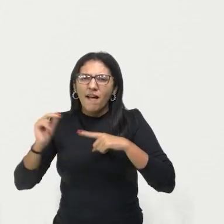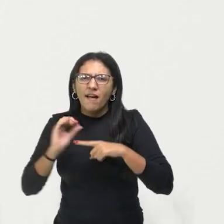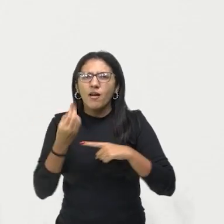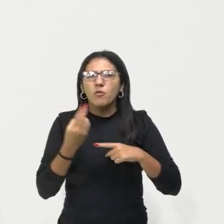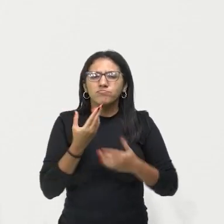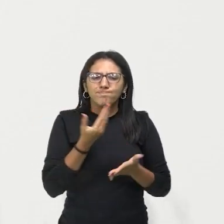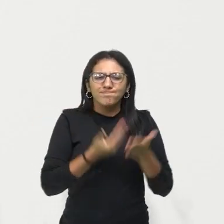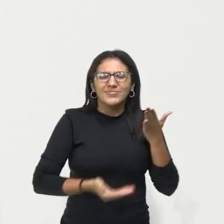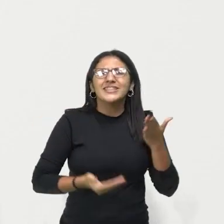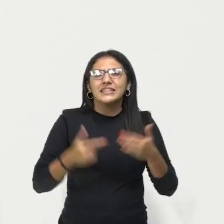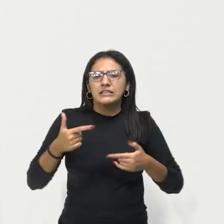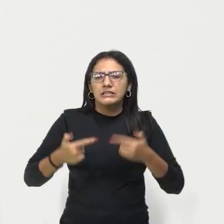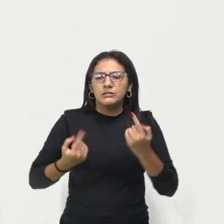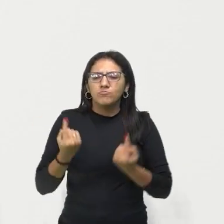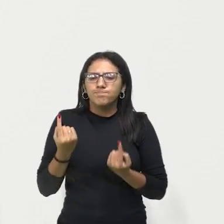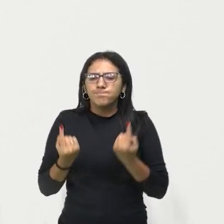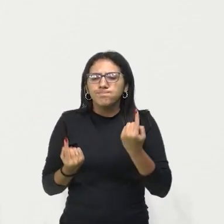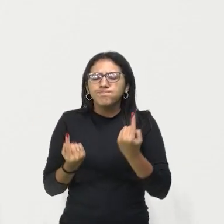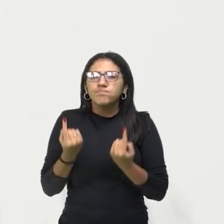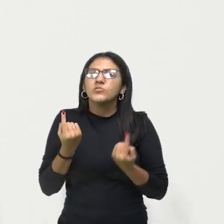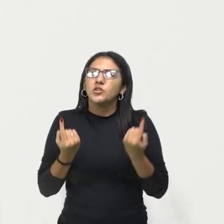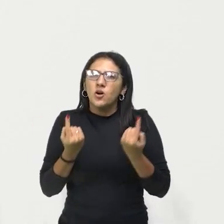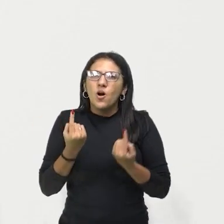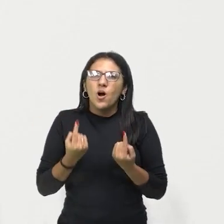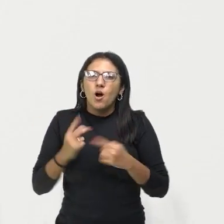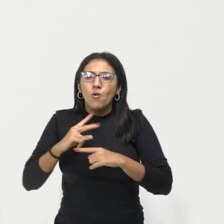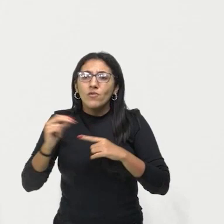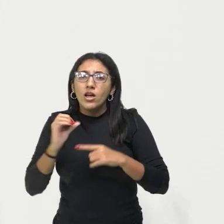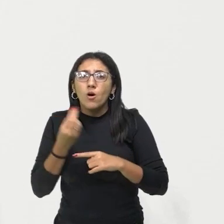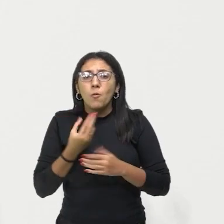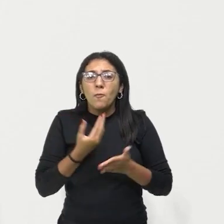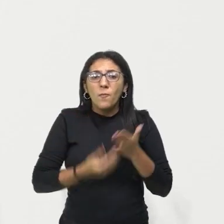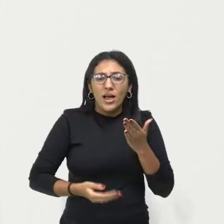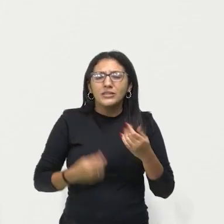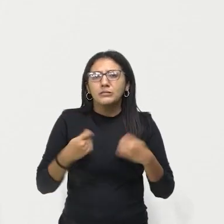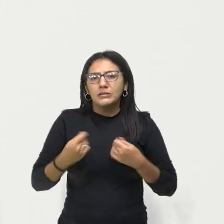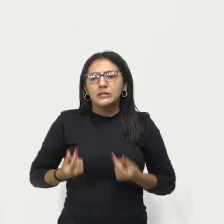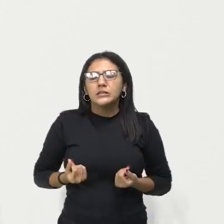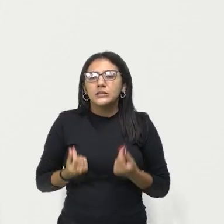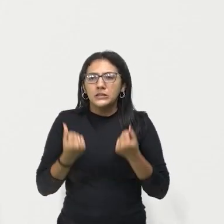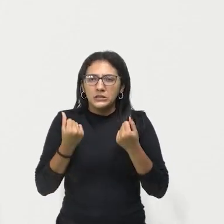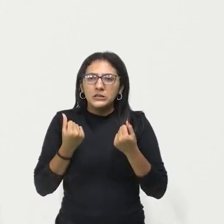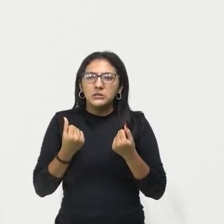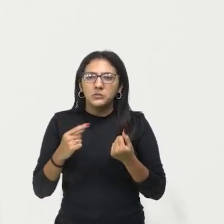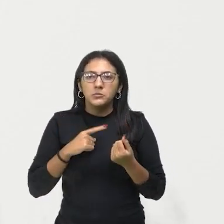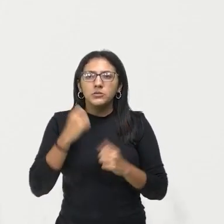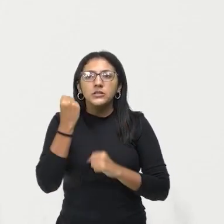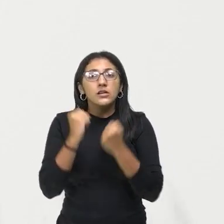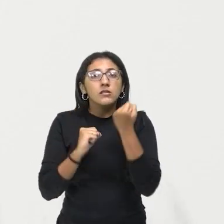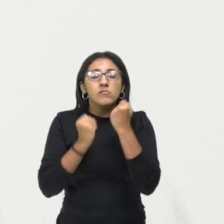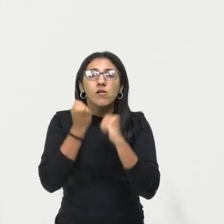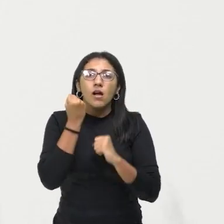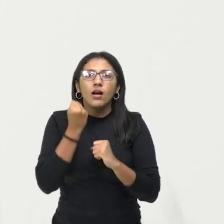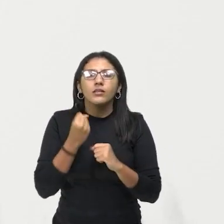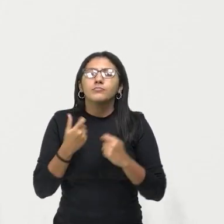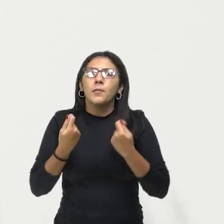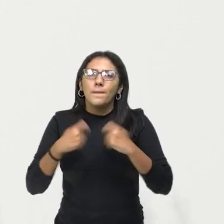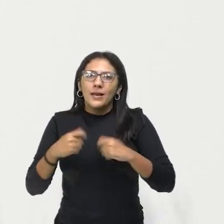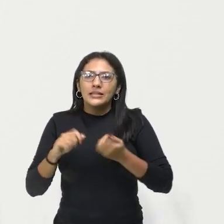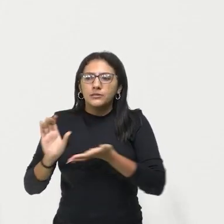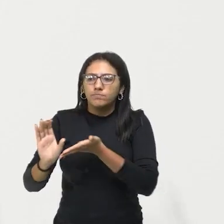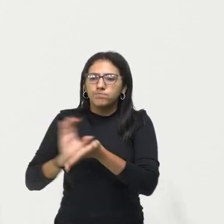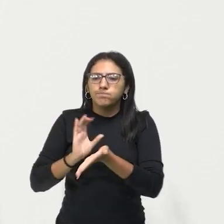numa guerra, tá? Isso necessário para instalar indústrias pesadas foi necessário quem? Capital